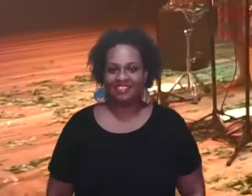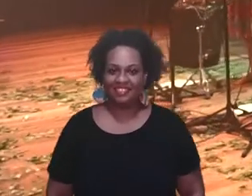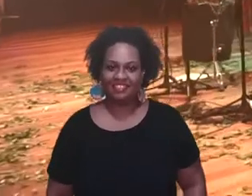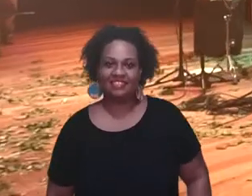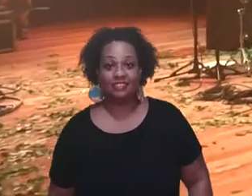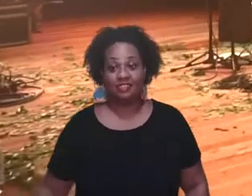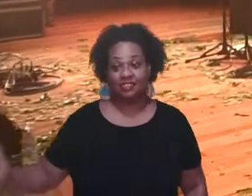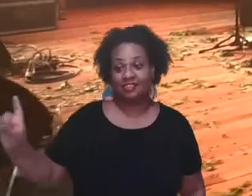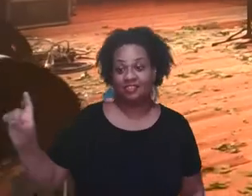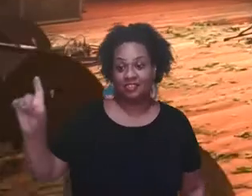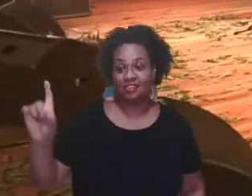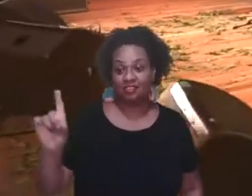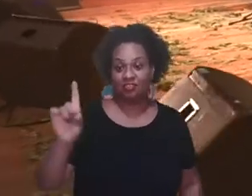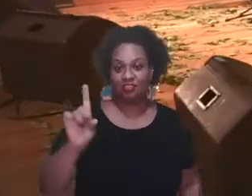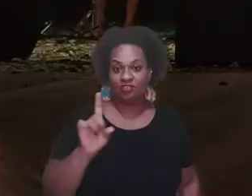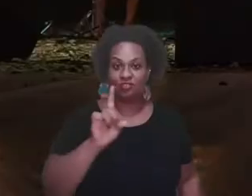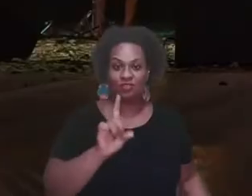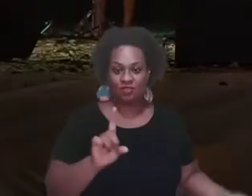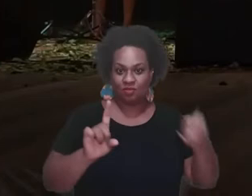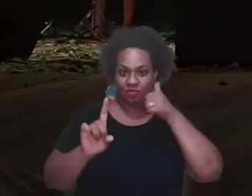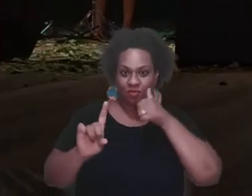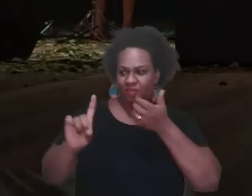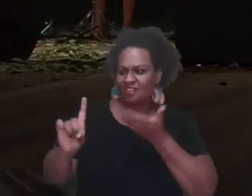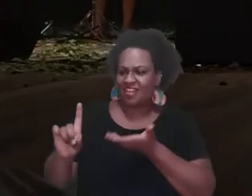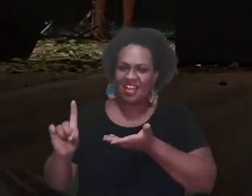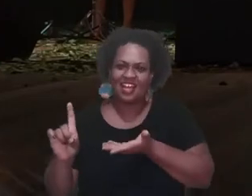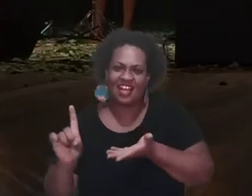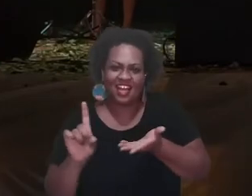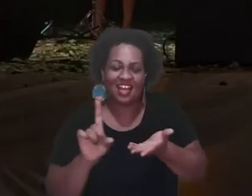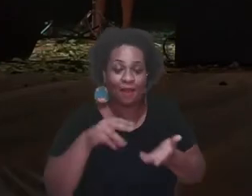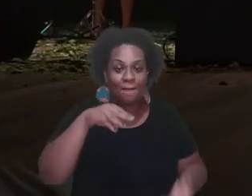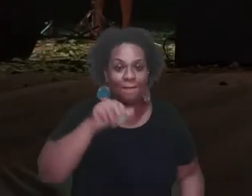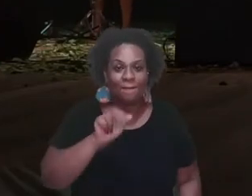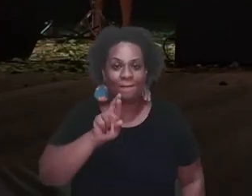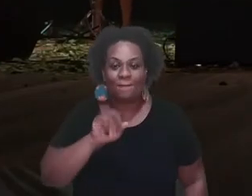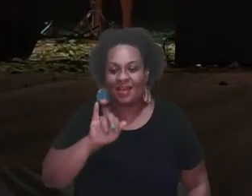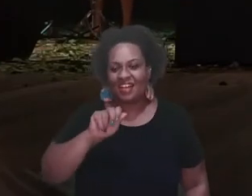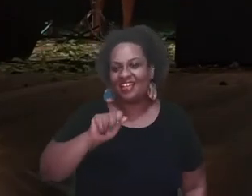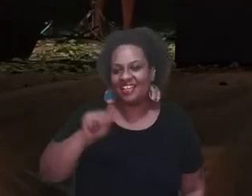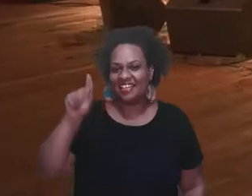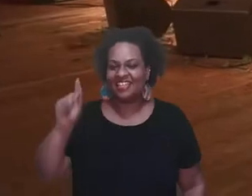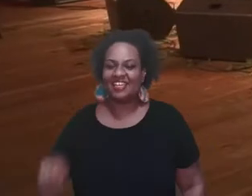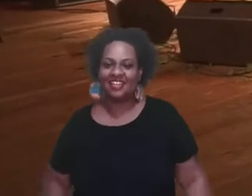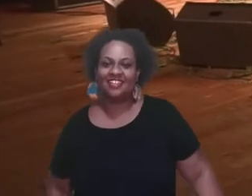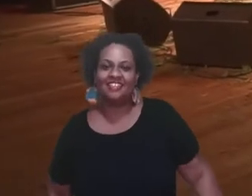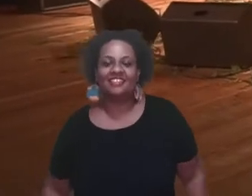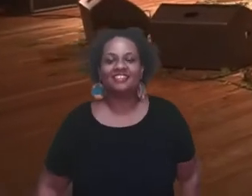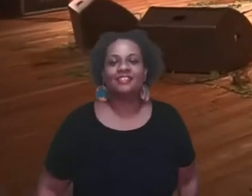o Maria o Maria o Maria o Maria